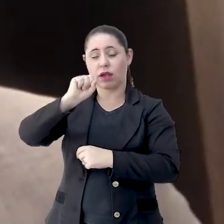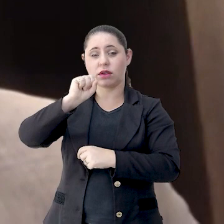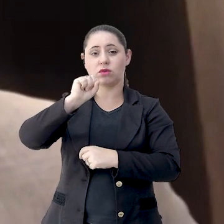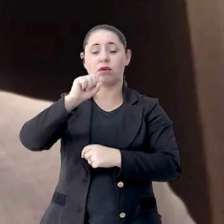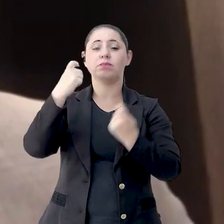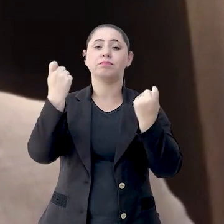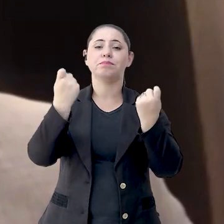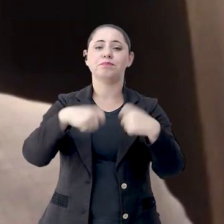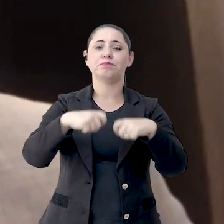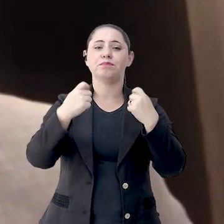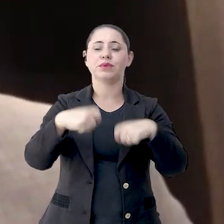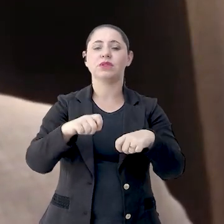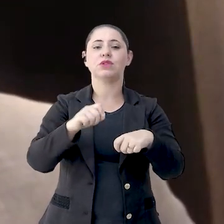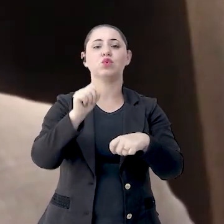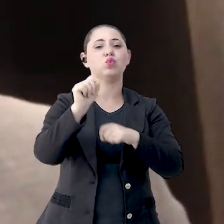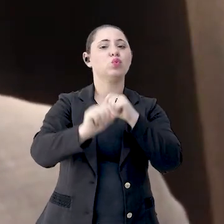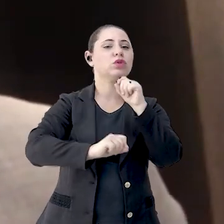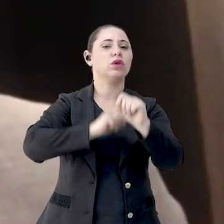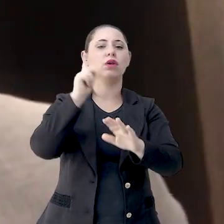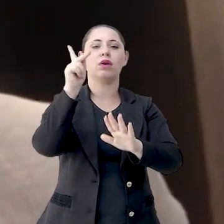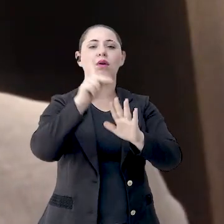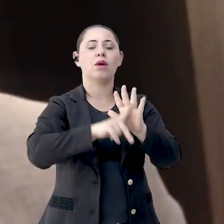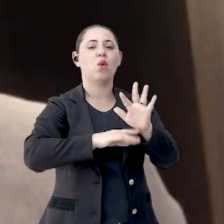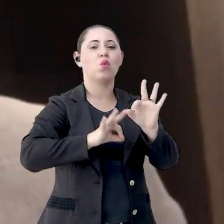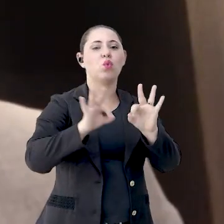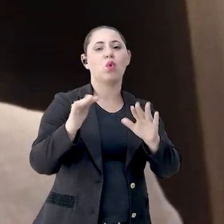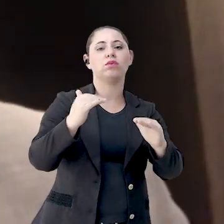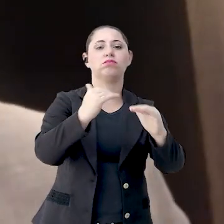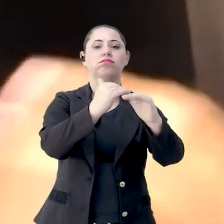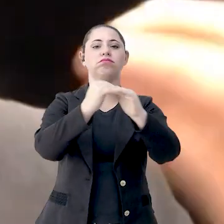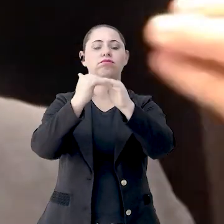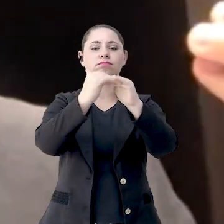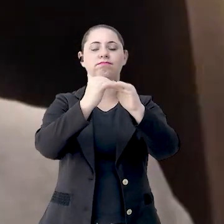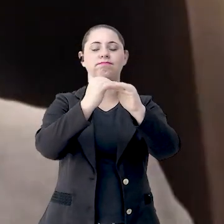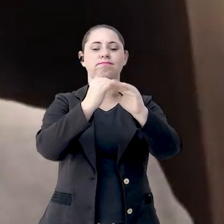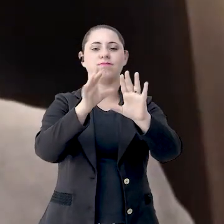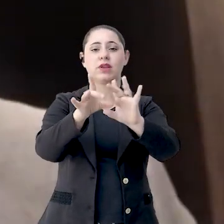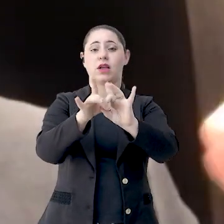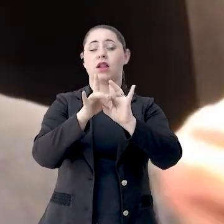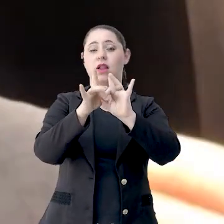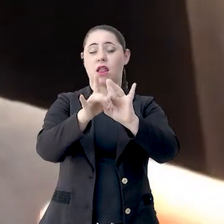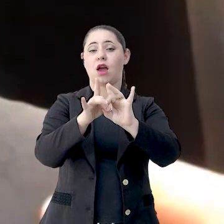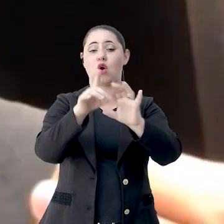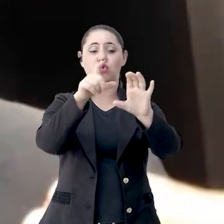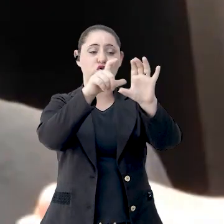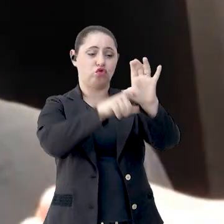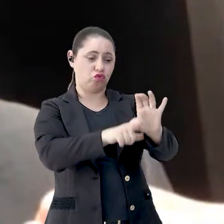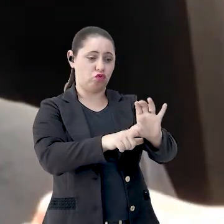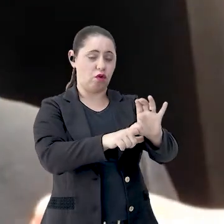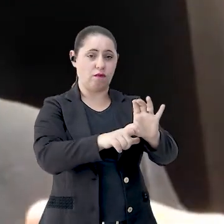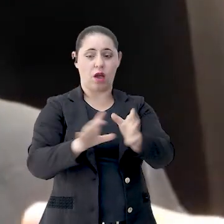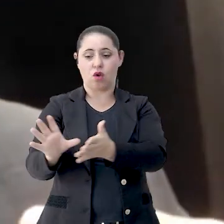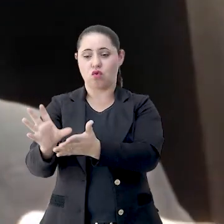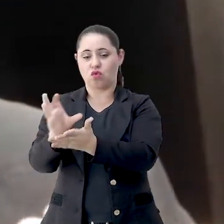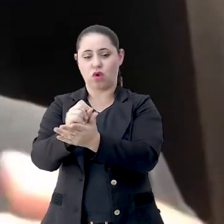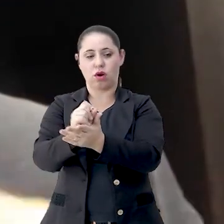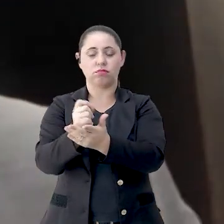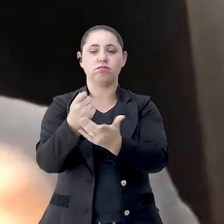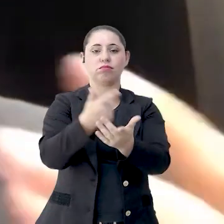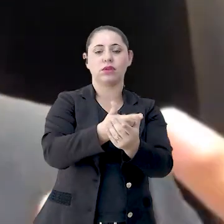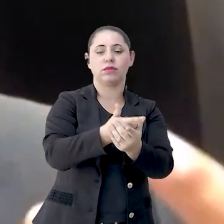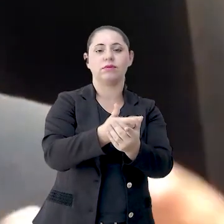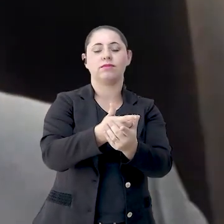passa justamente por isso, pela equalização entre as despesas e as receitas